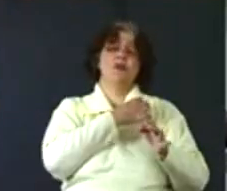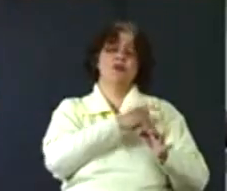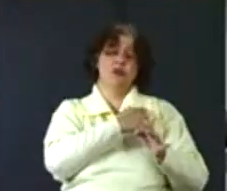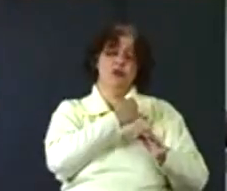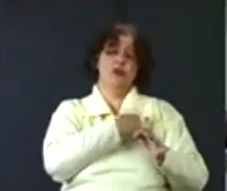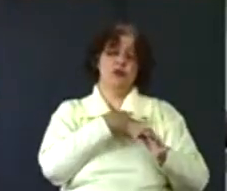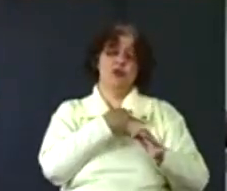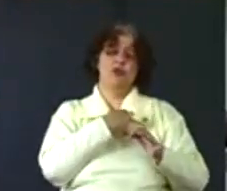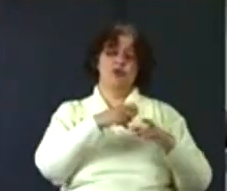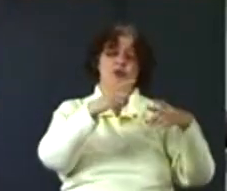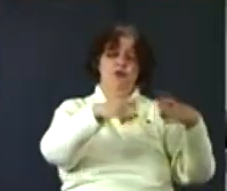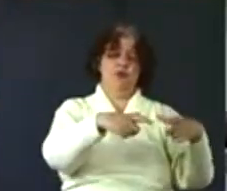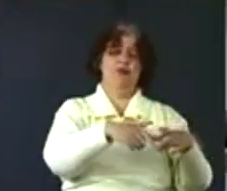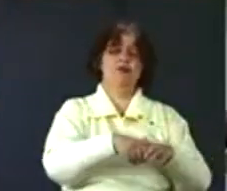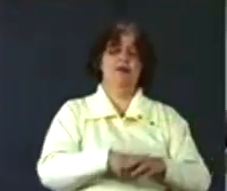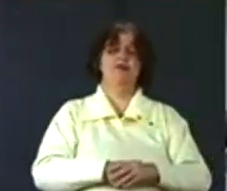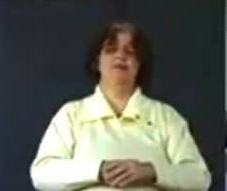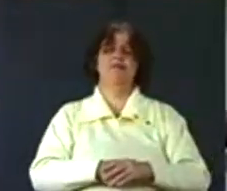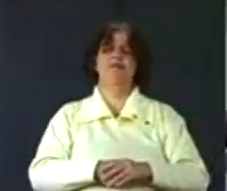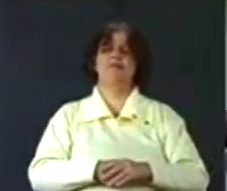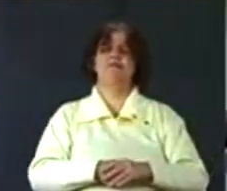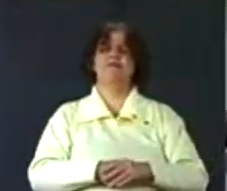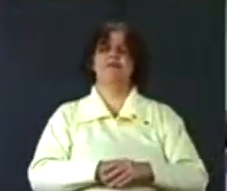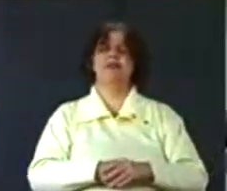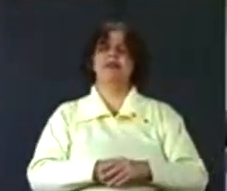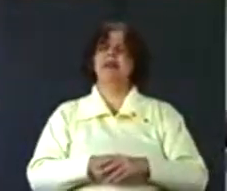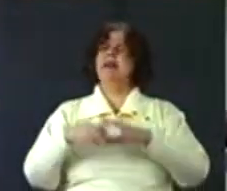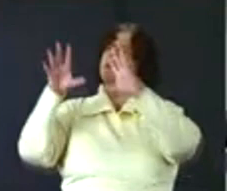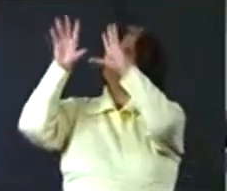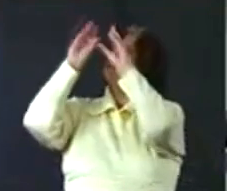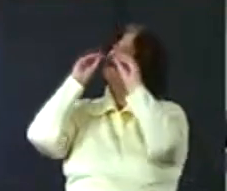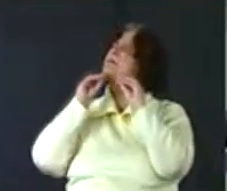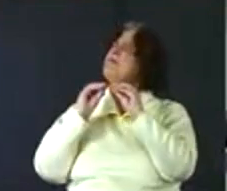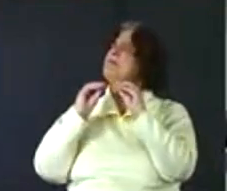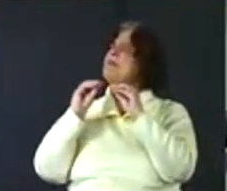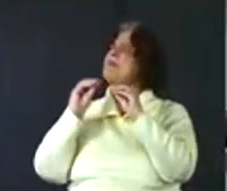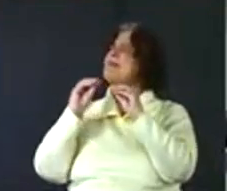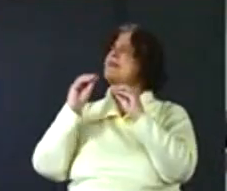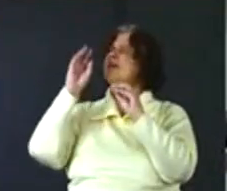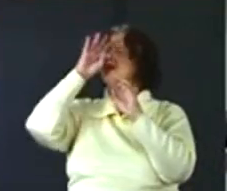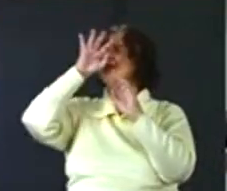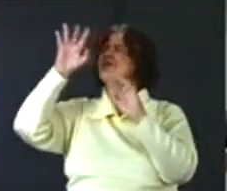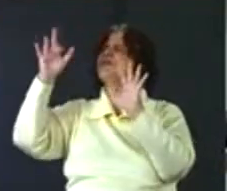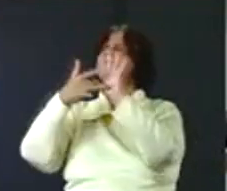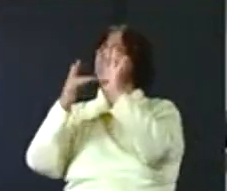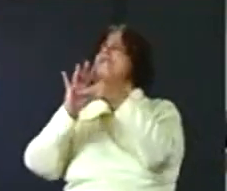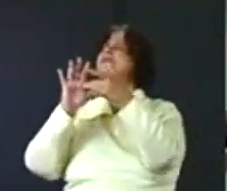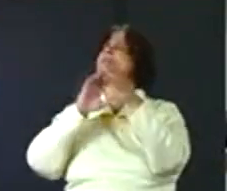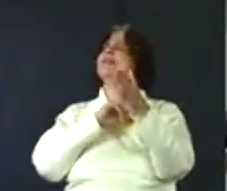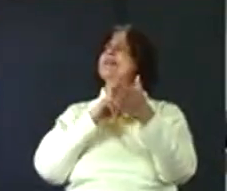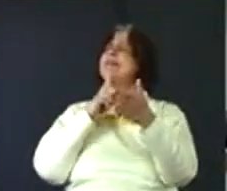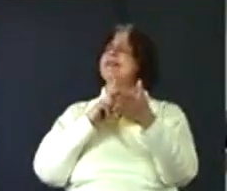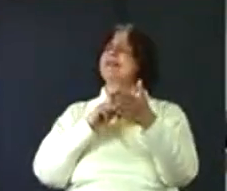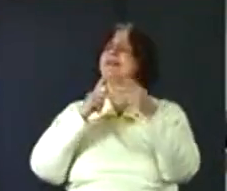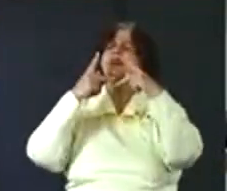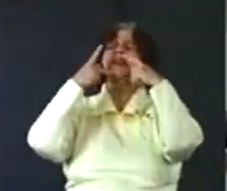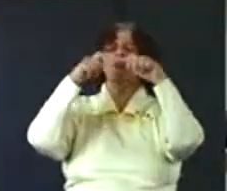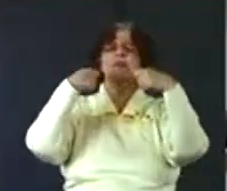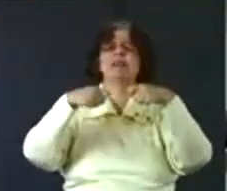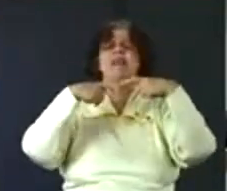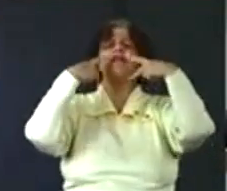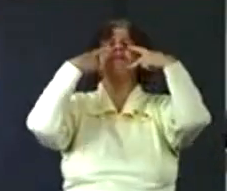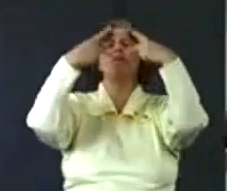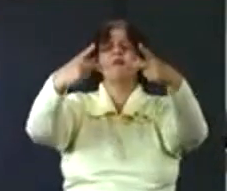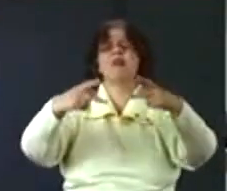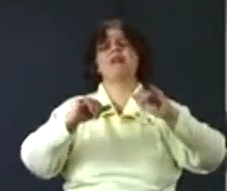na ilha de Patmos, ele recebeu essa gloriosa revelação do Senhor Jesus e deveria pregar e anunciar essa verdade,